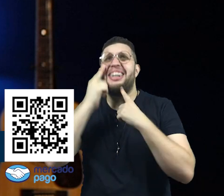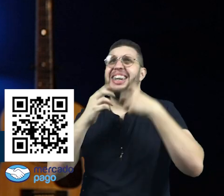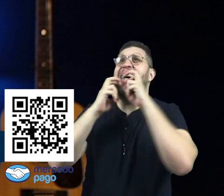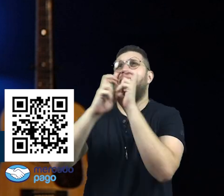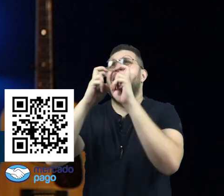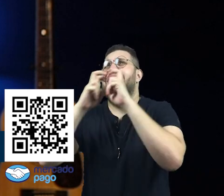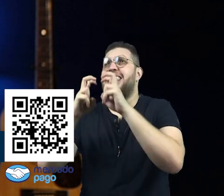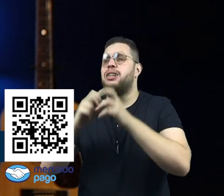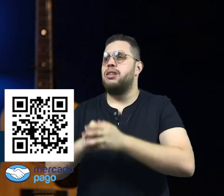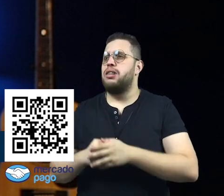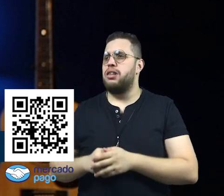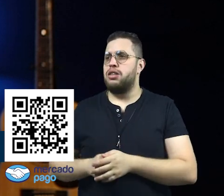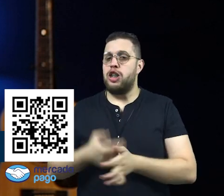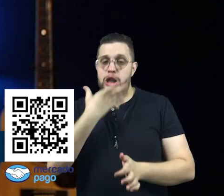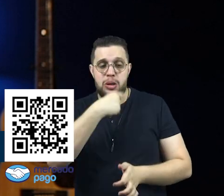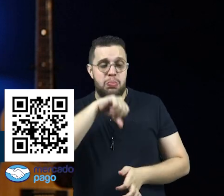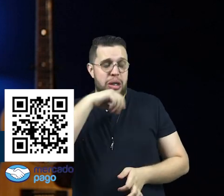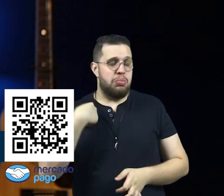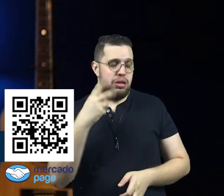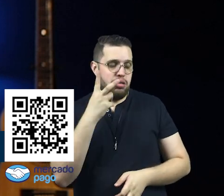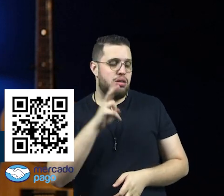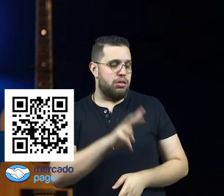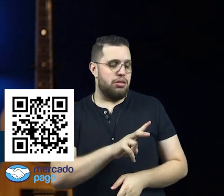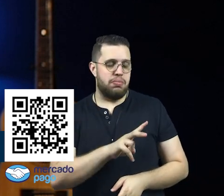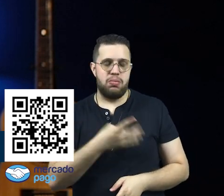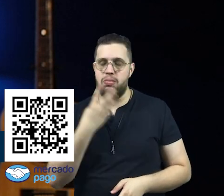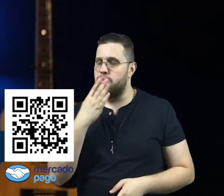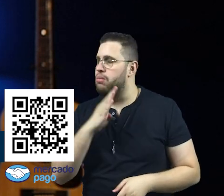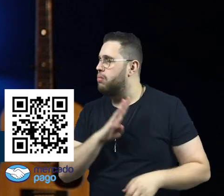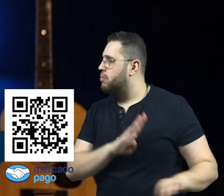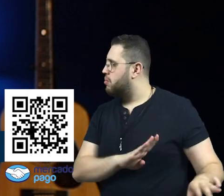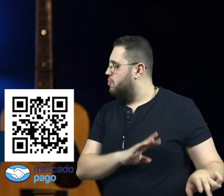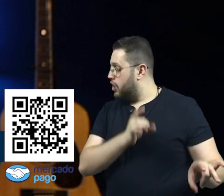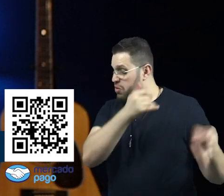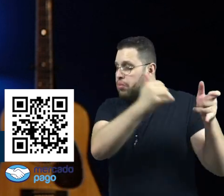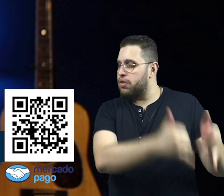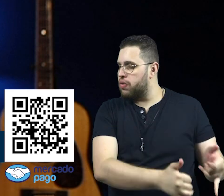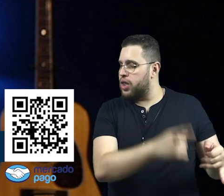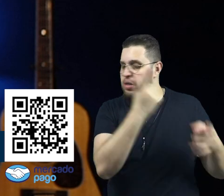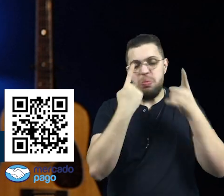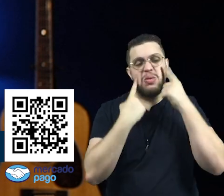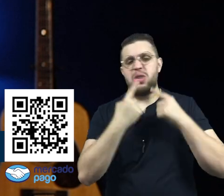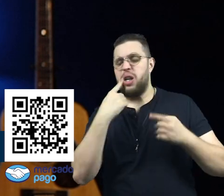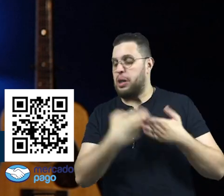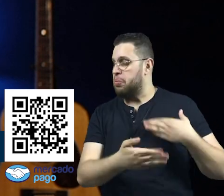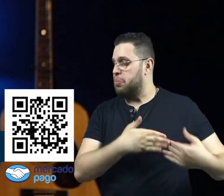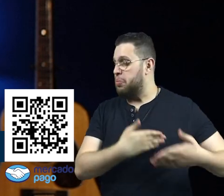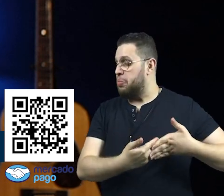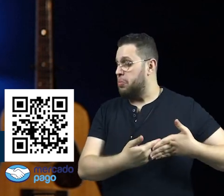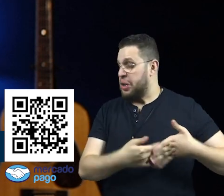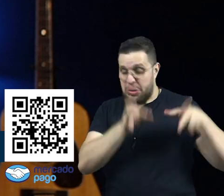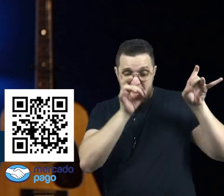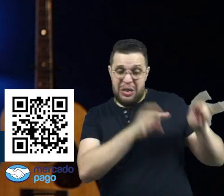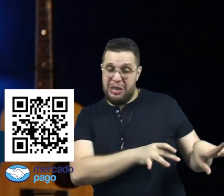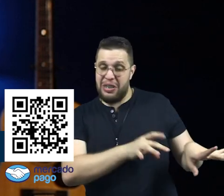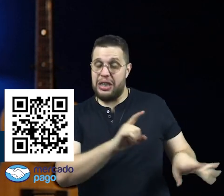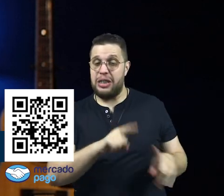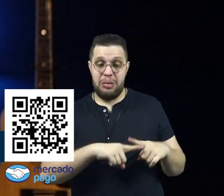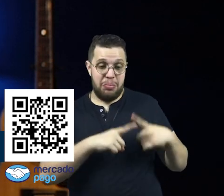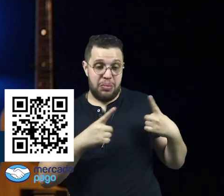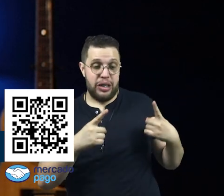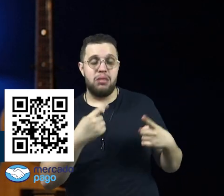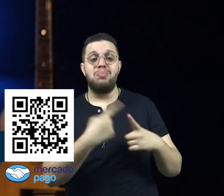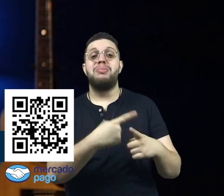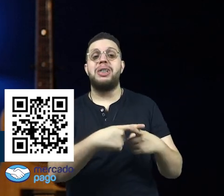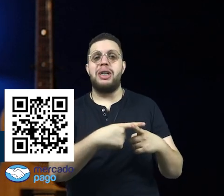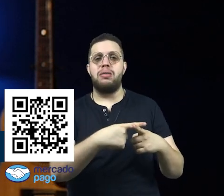e a mãe tem que fazer o quê? Deixa a criança chorar. é como se estivesse desprezando, mas por quê? Porque